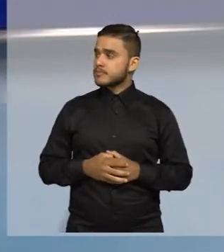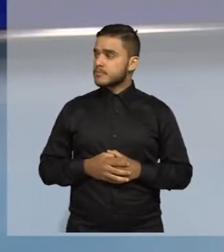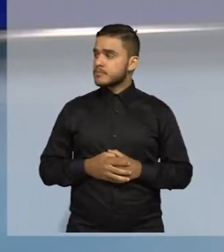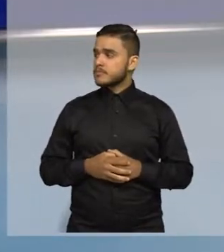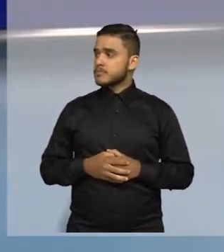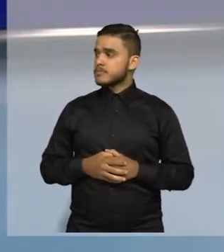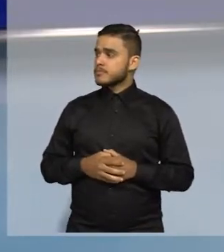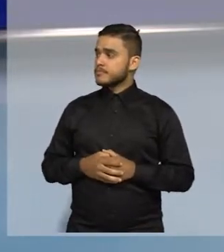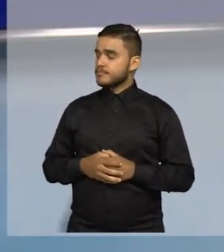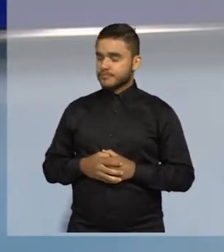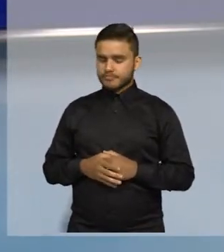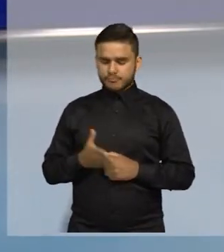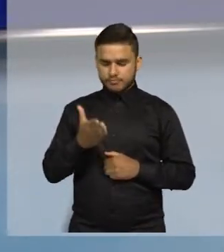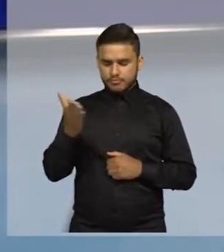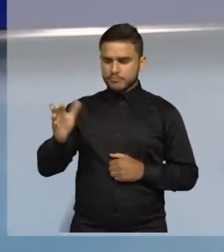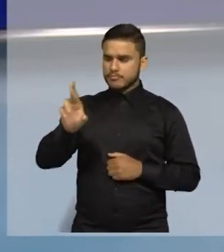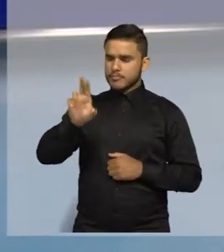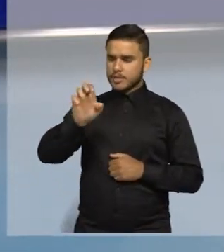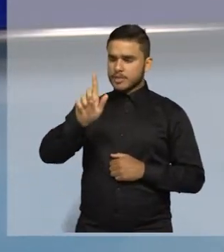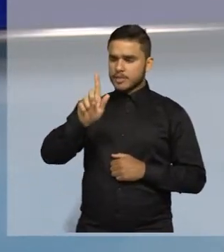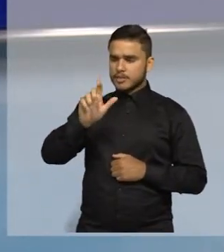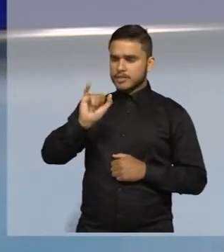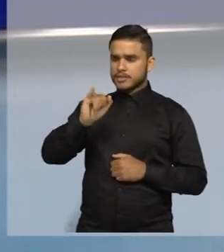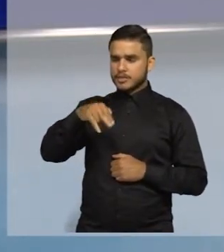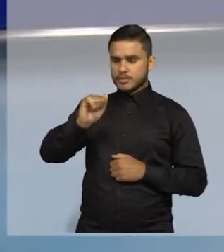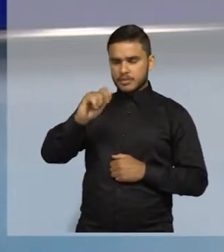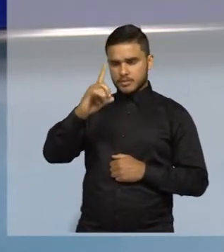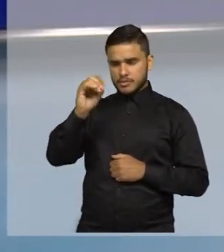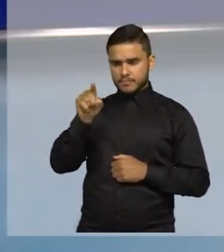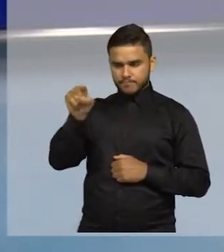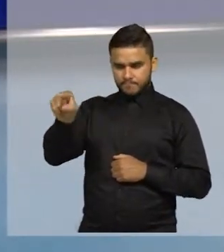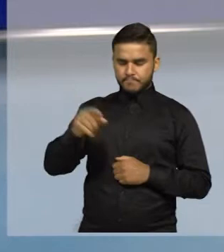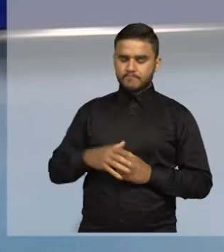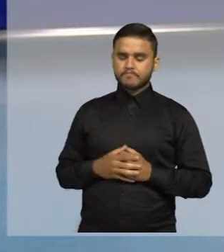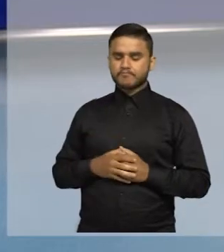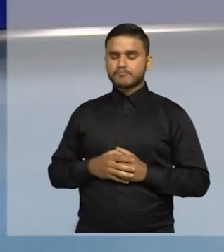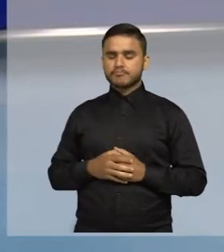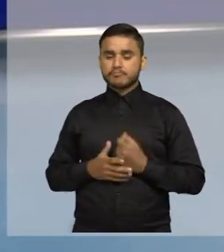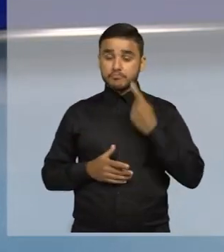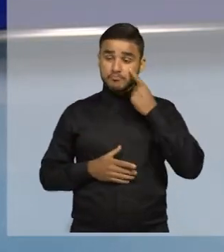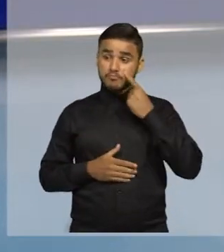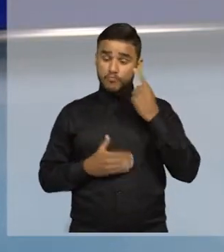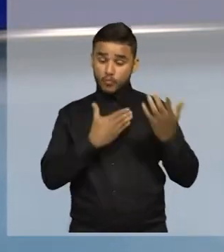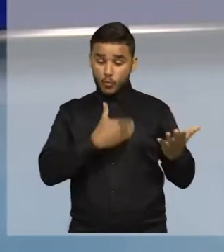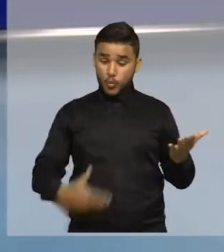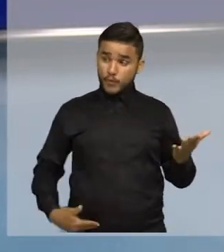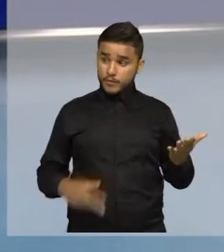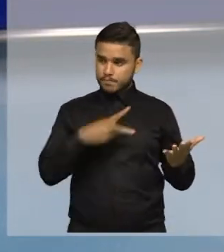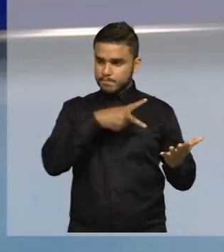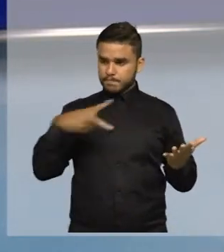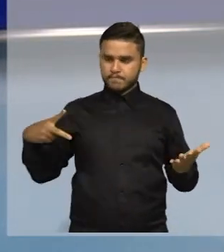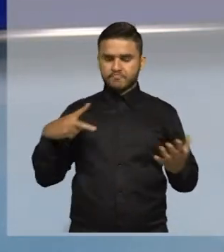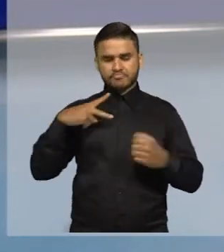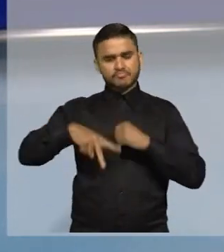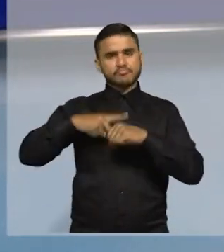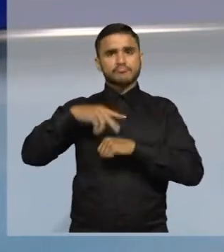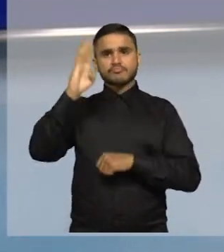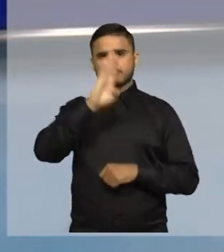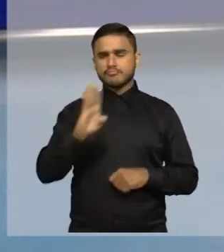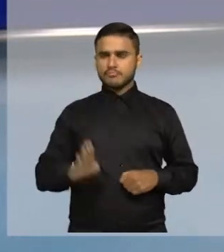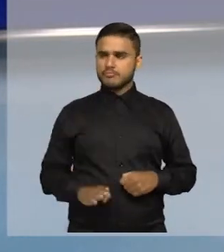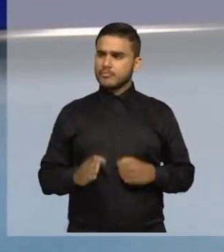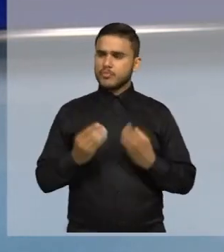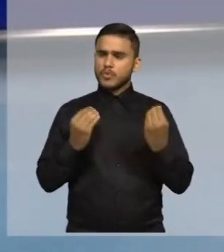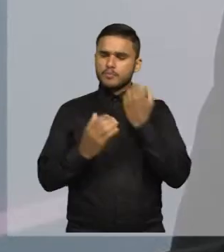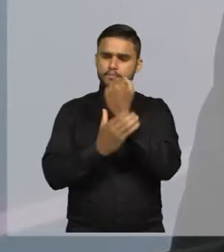Vasconcelos, qual é a tua percepção? Porque eu tenho a impressão que o Estado continua percebendo a segurança de uma forma, no mínimo, atávica para ser educado